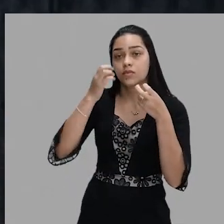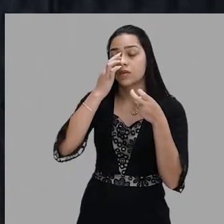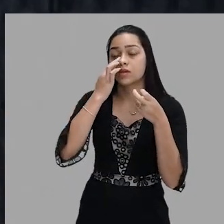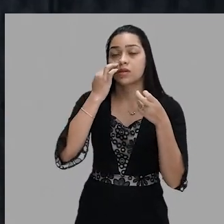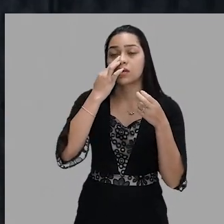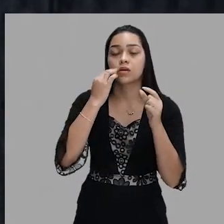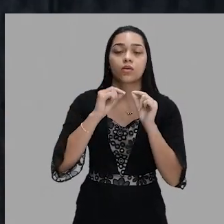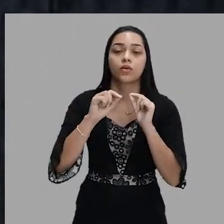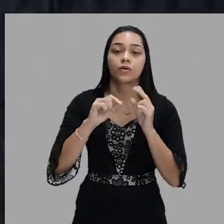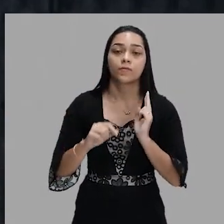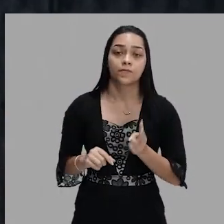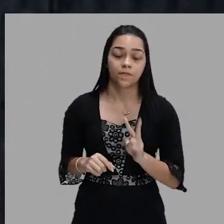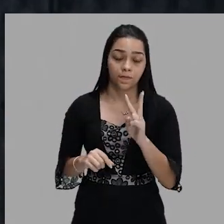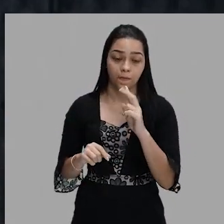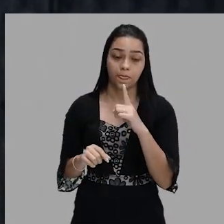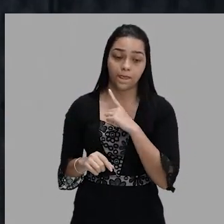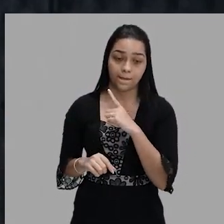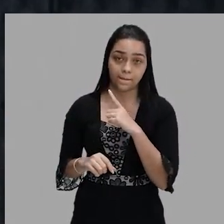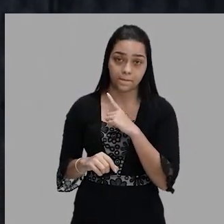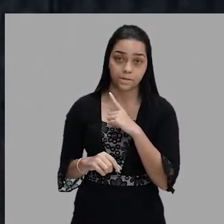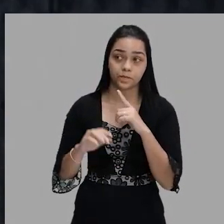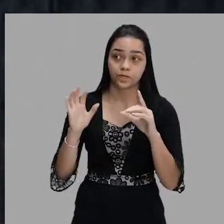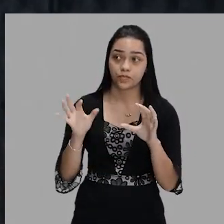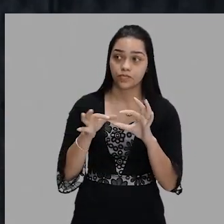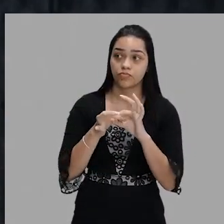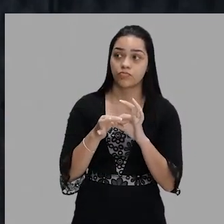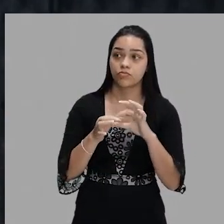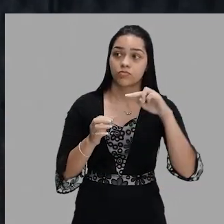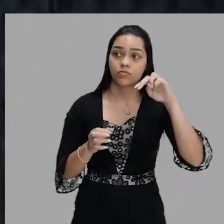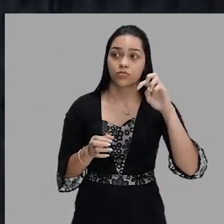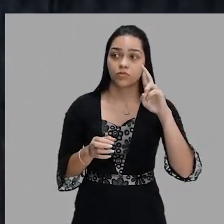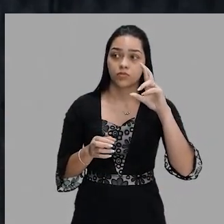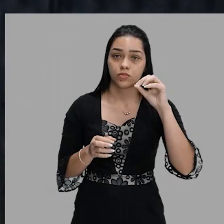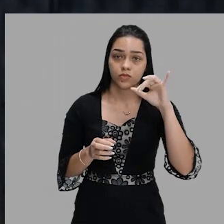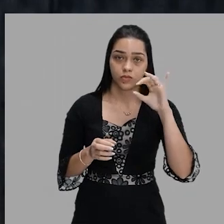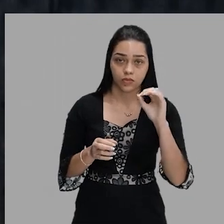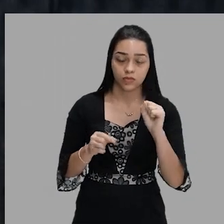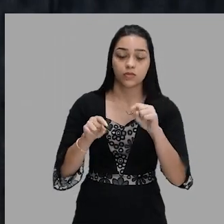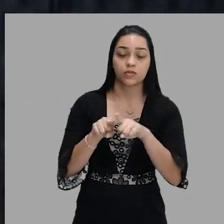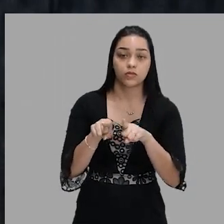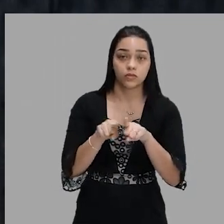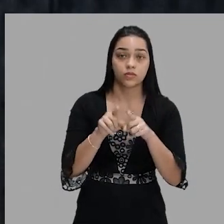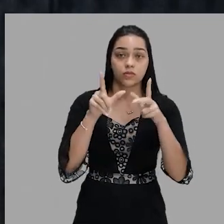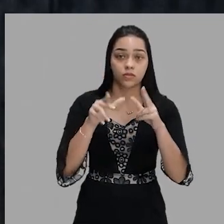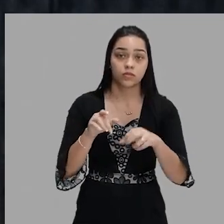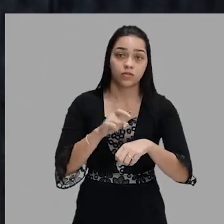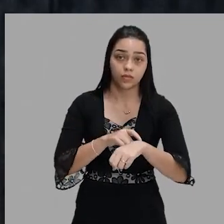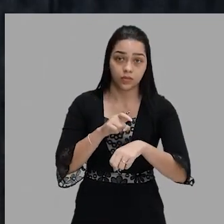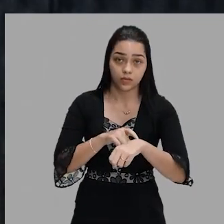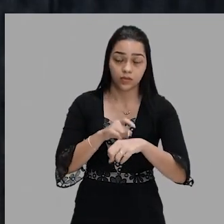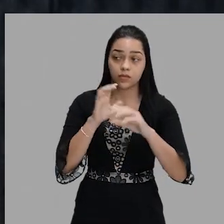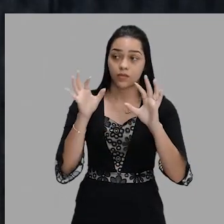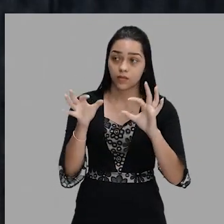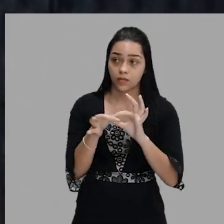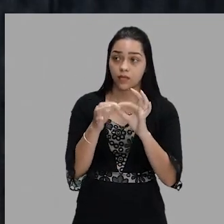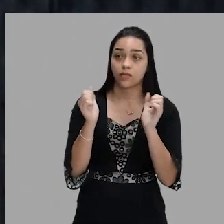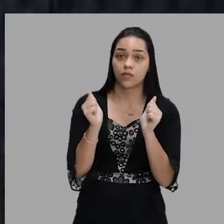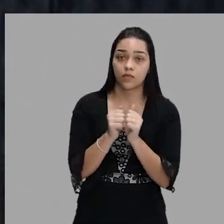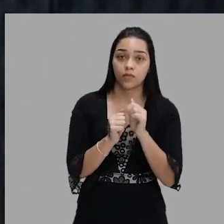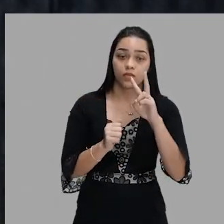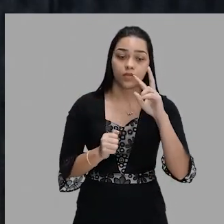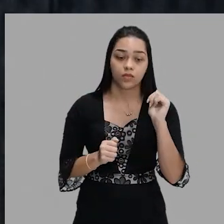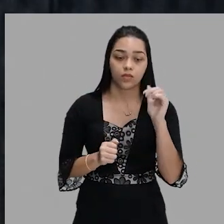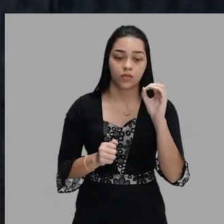que sempre os astrócitos estão ligados a neurônios e, ao mesmo tempo, ele está ligado com o